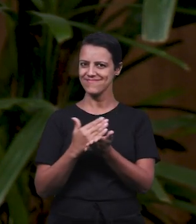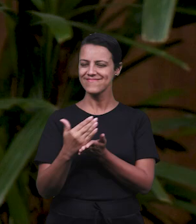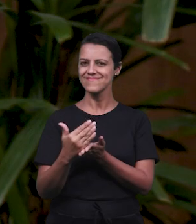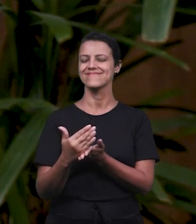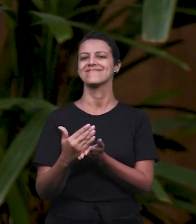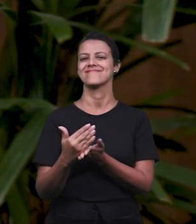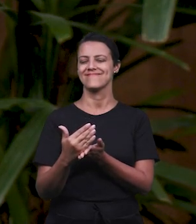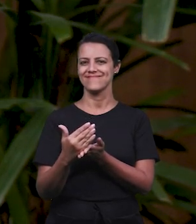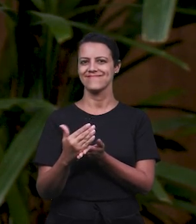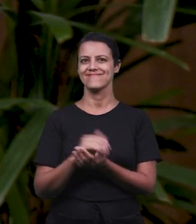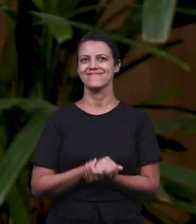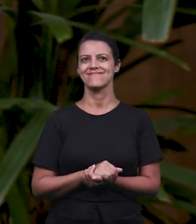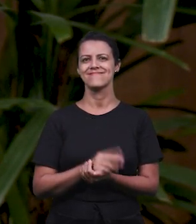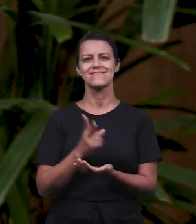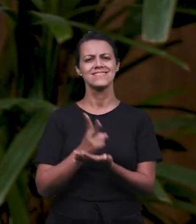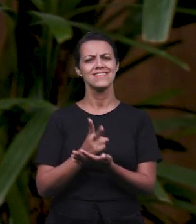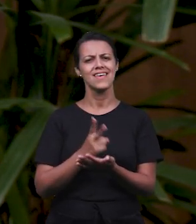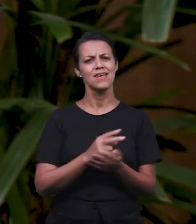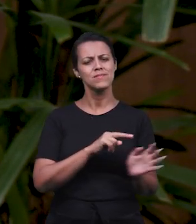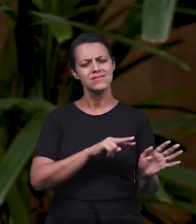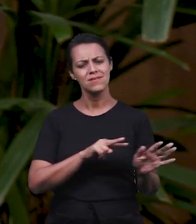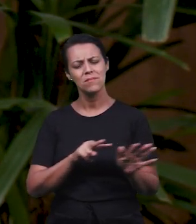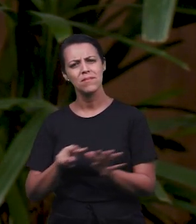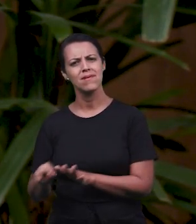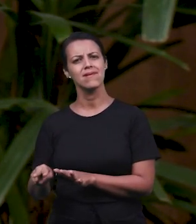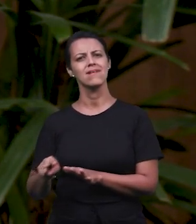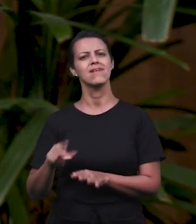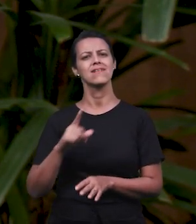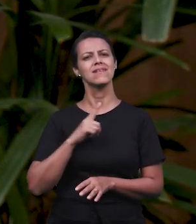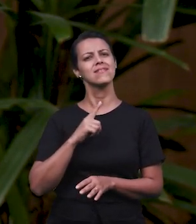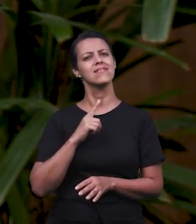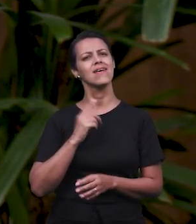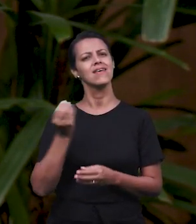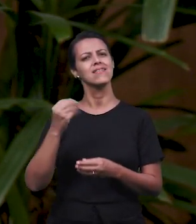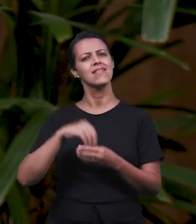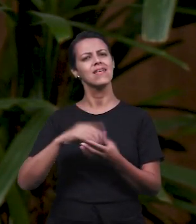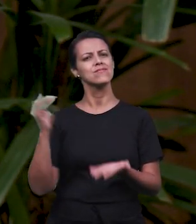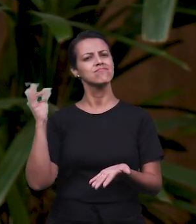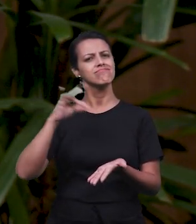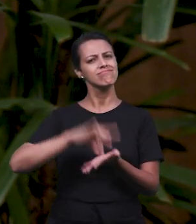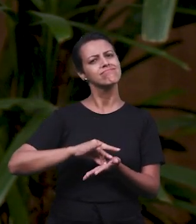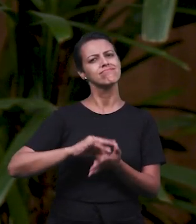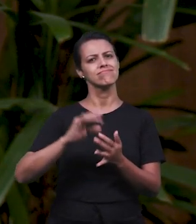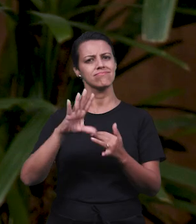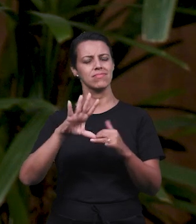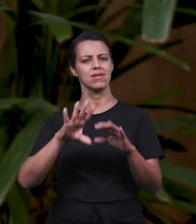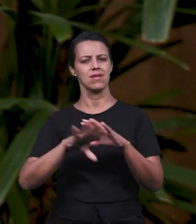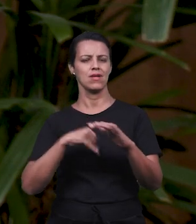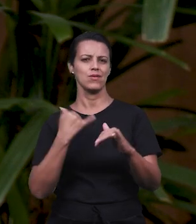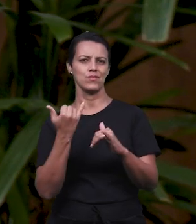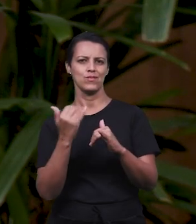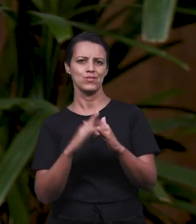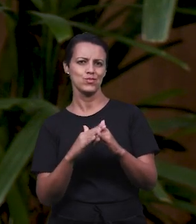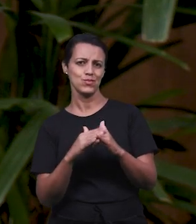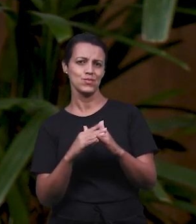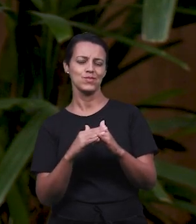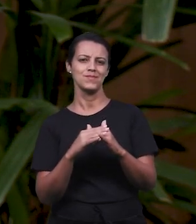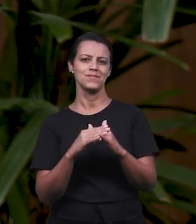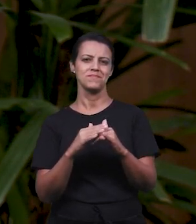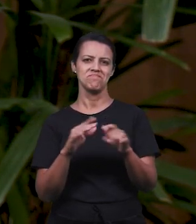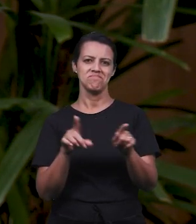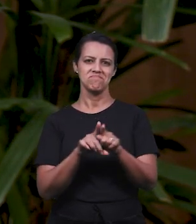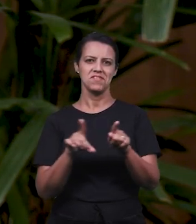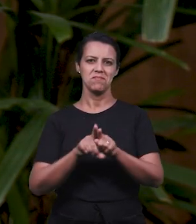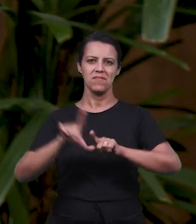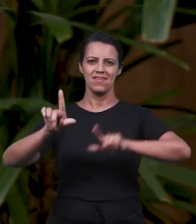ar toda semana pelo canal oficial da Igreja Cristã Maranata, no YouTube, também na